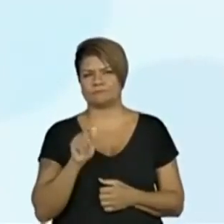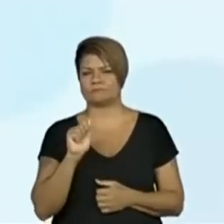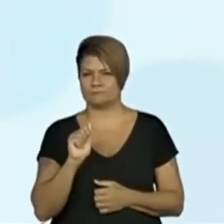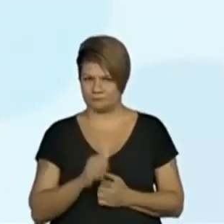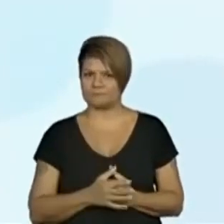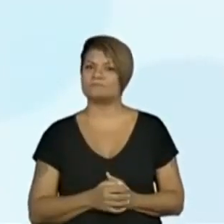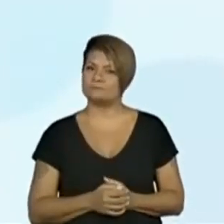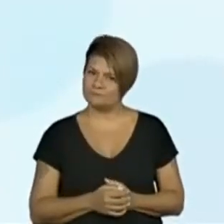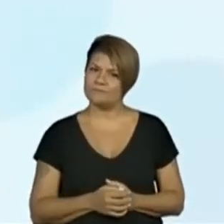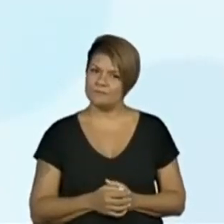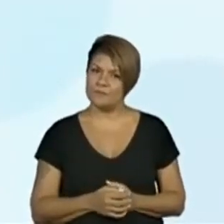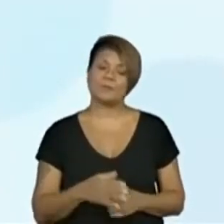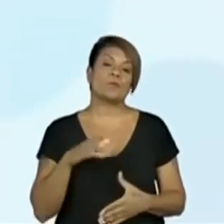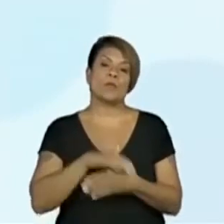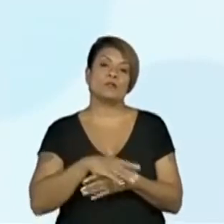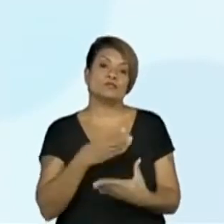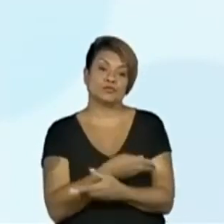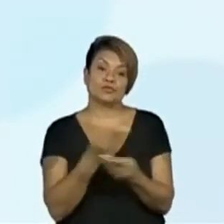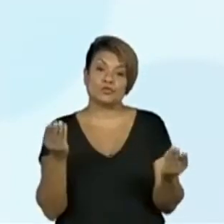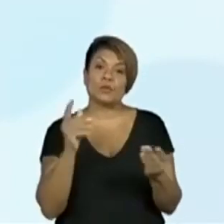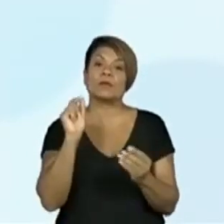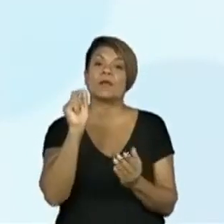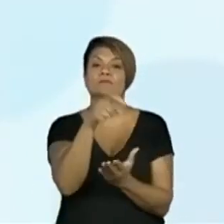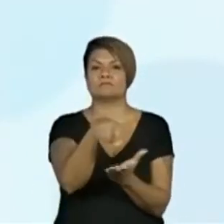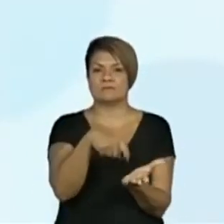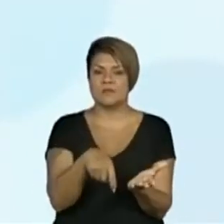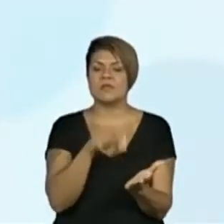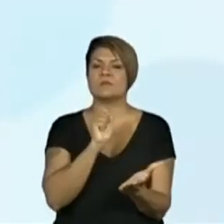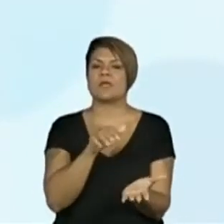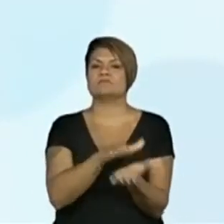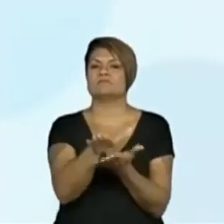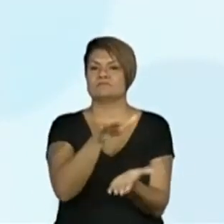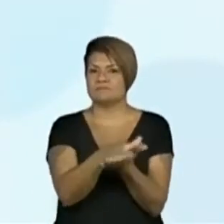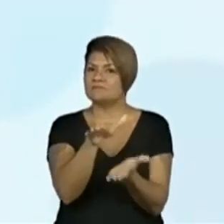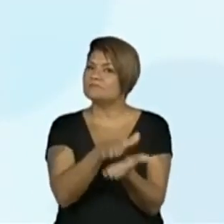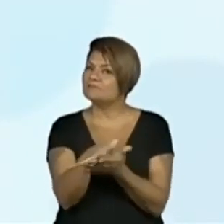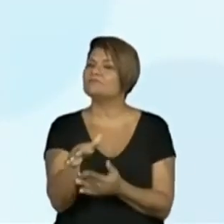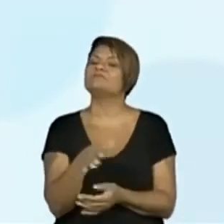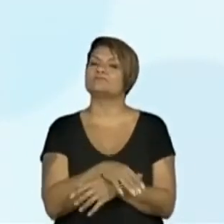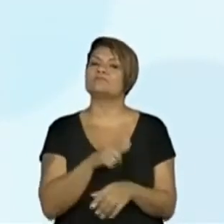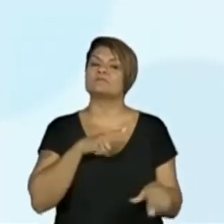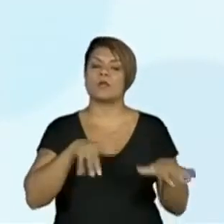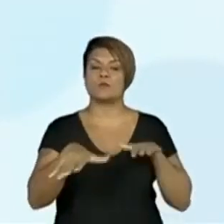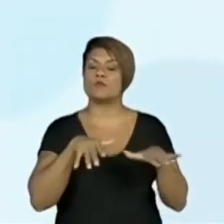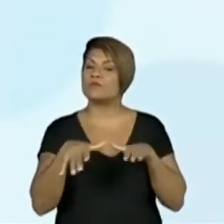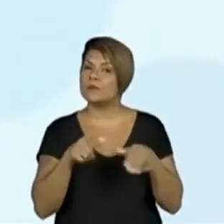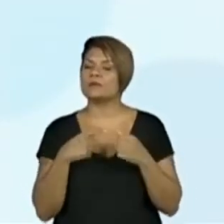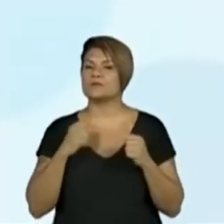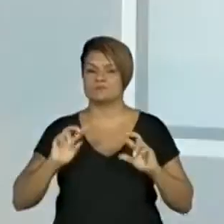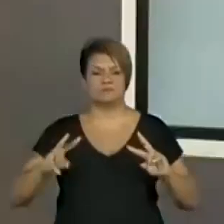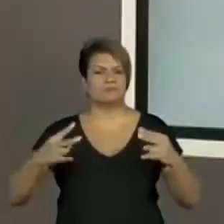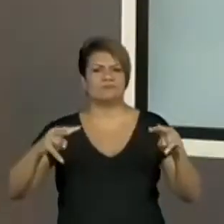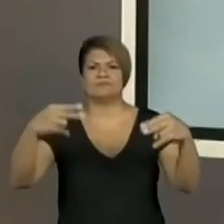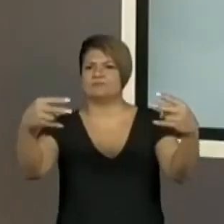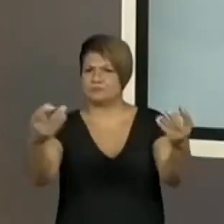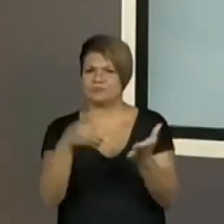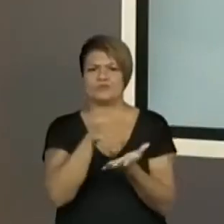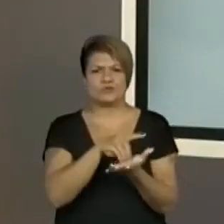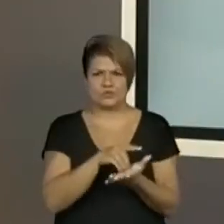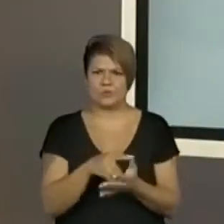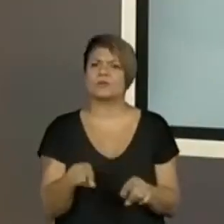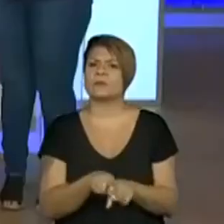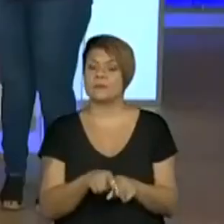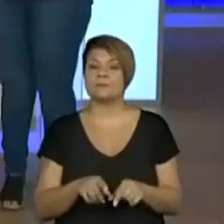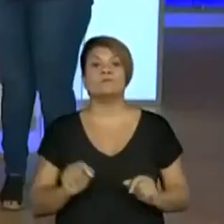Aika. A editora é quem produz o livro, é ela que faz esse movimento de fazer o livro, tanto físico como digital. E deixar